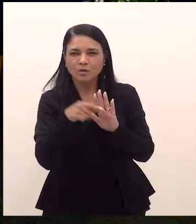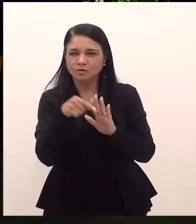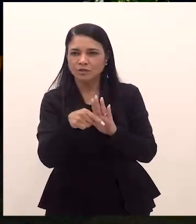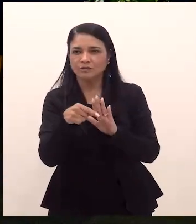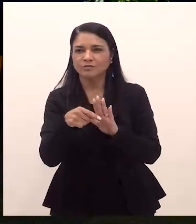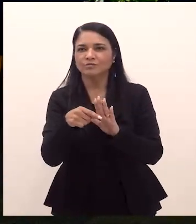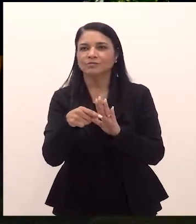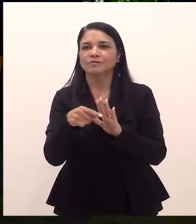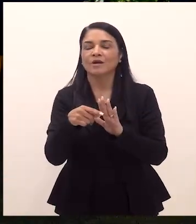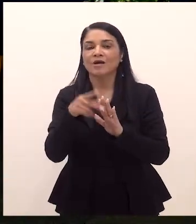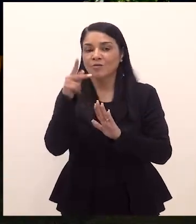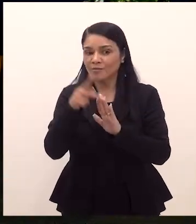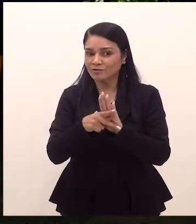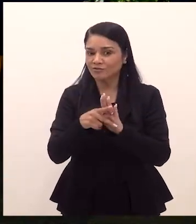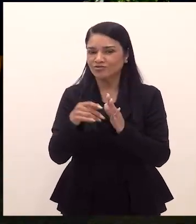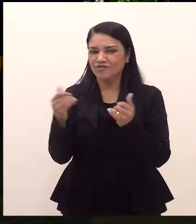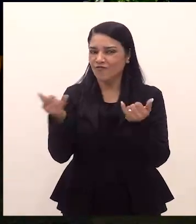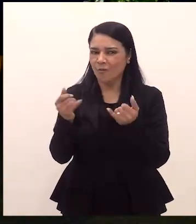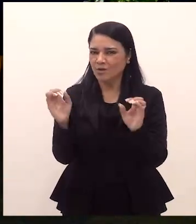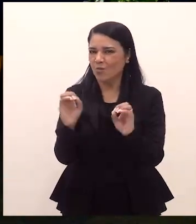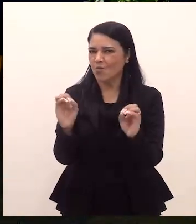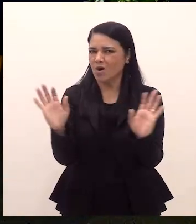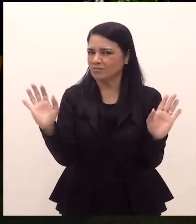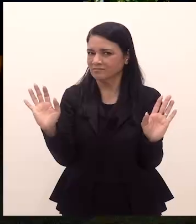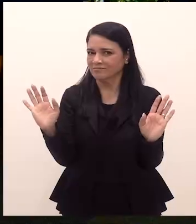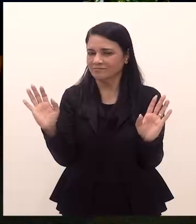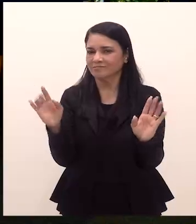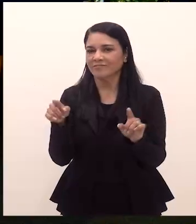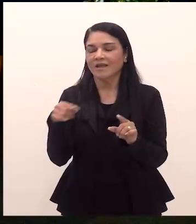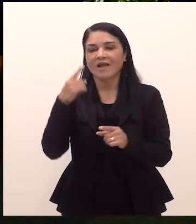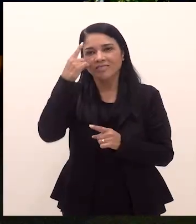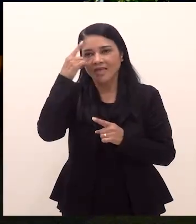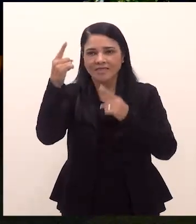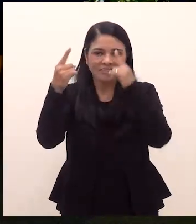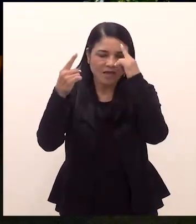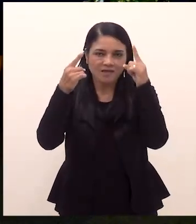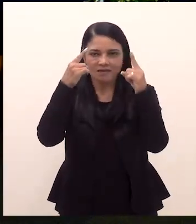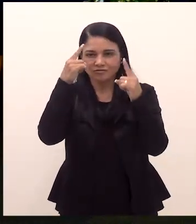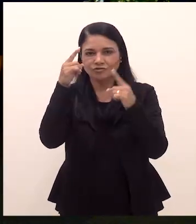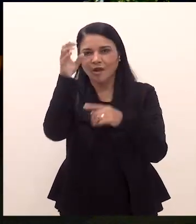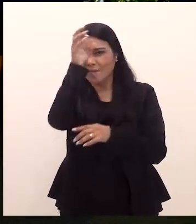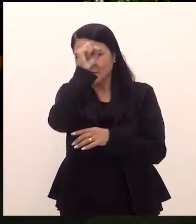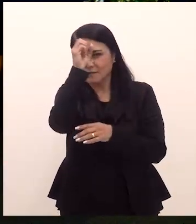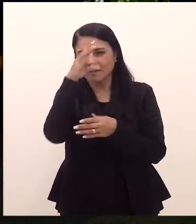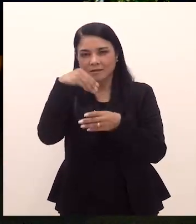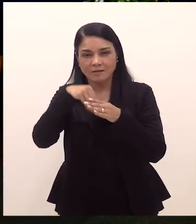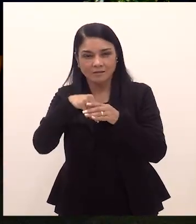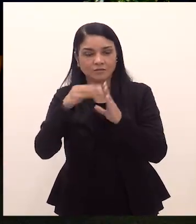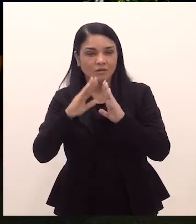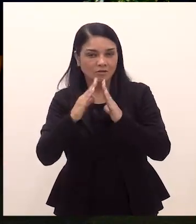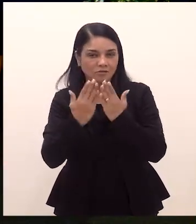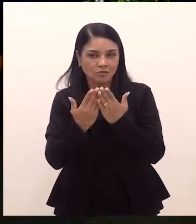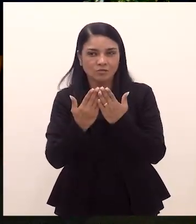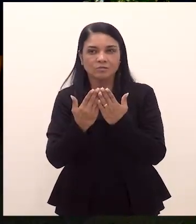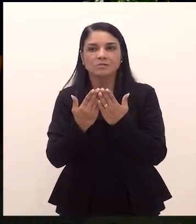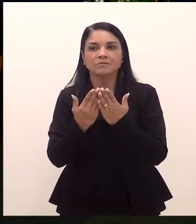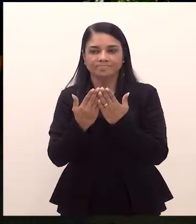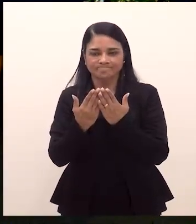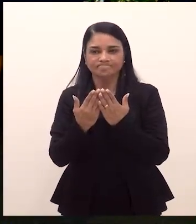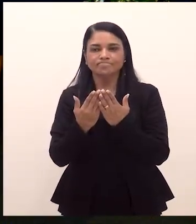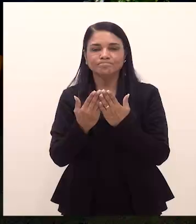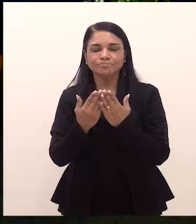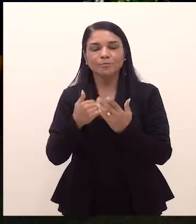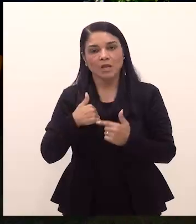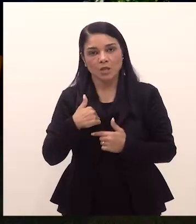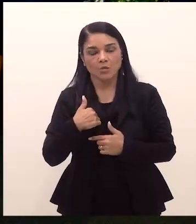projeto também, né? Desinformar, muitas vezes. Então, acho que essa ideia de aprender nas escolas